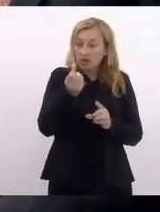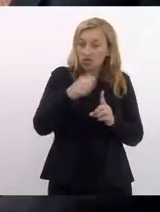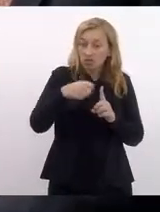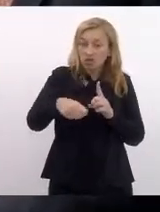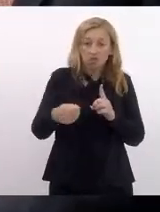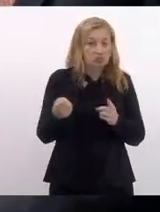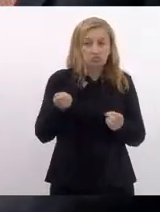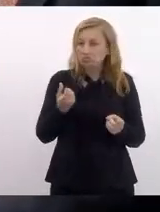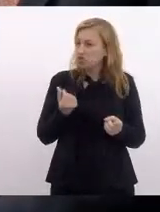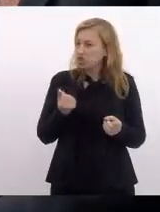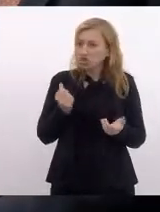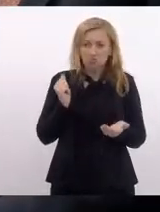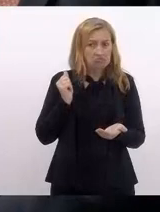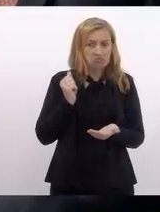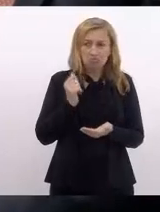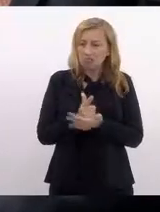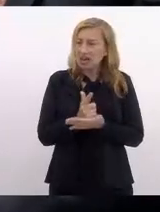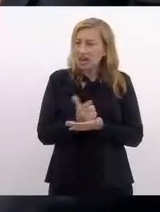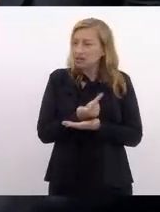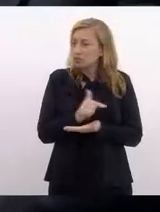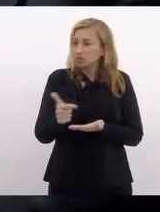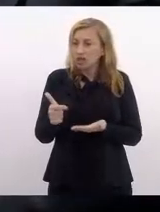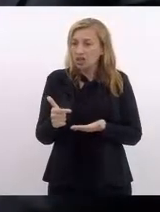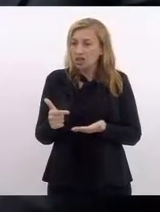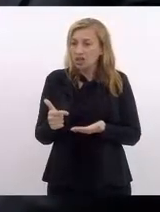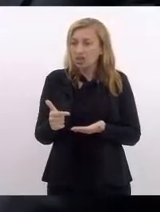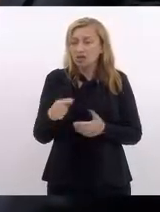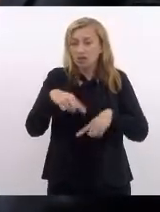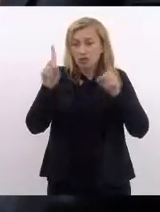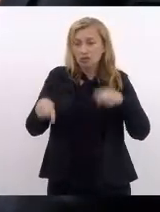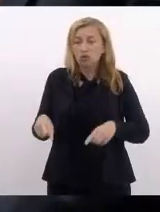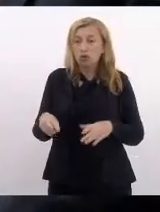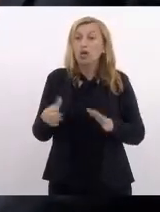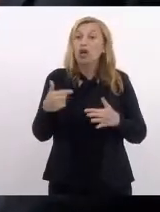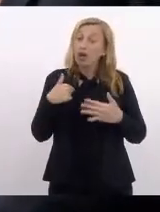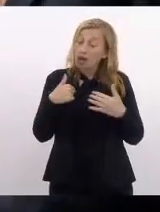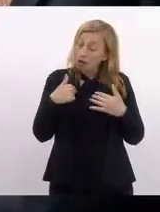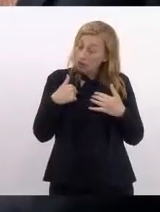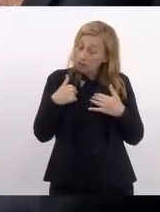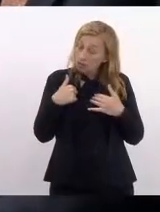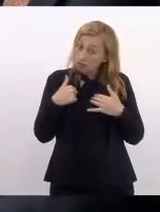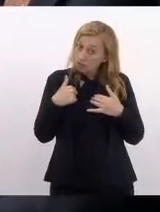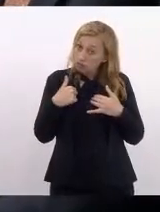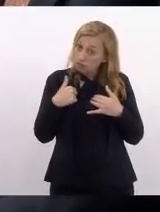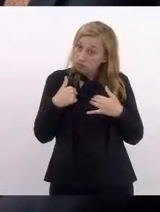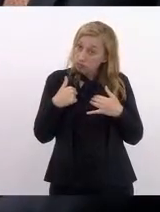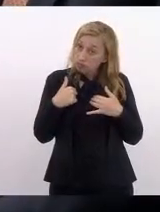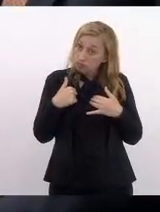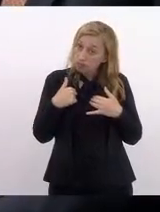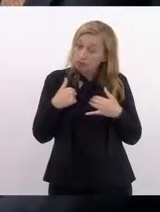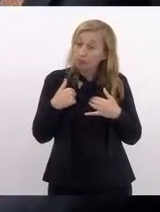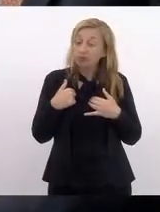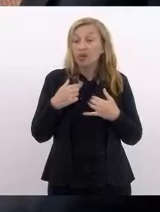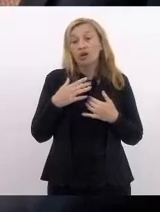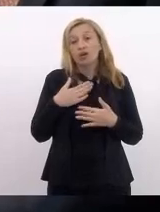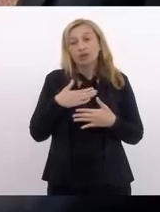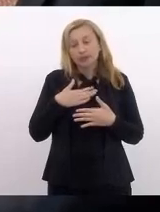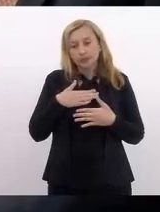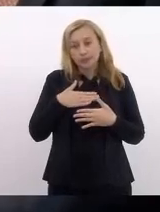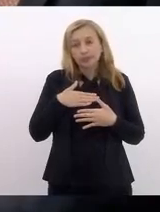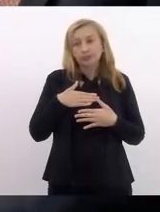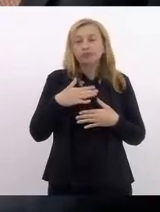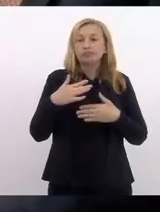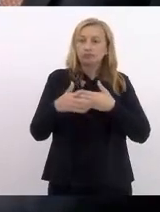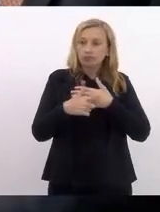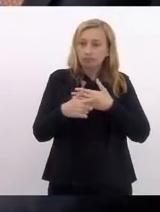pagar os servidores eu neste nesta toada eu vou no que diz respeito à meu ao meu